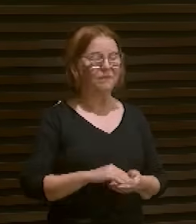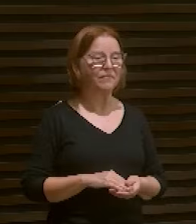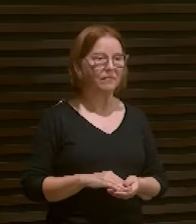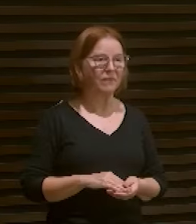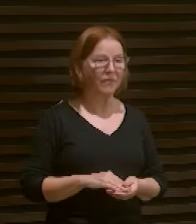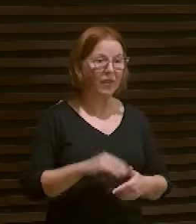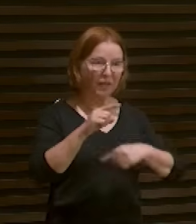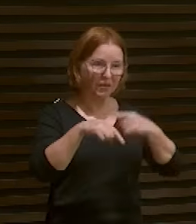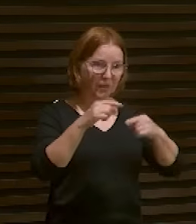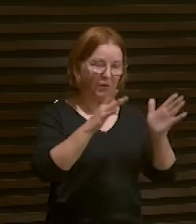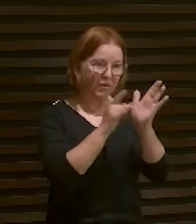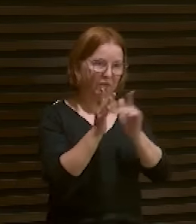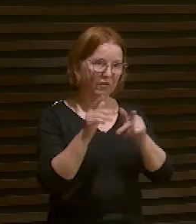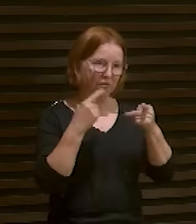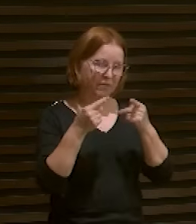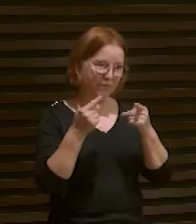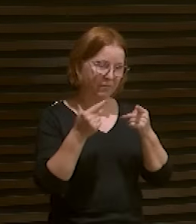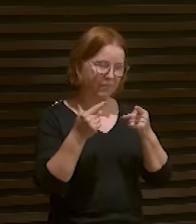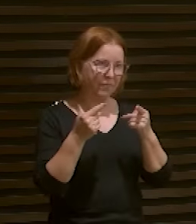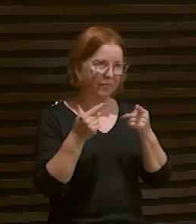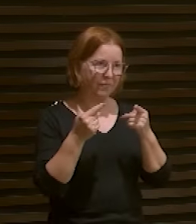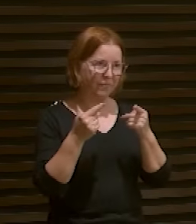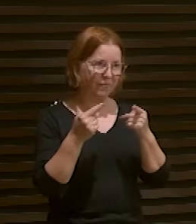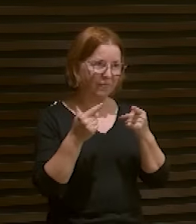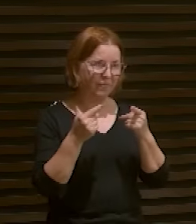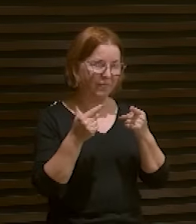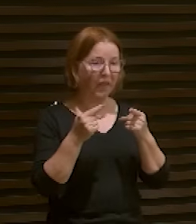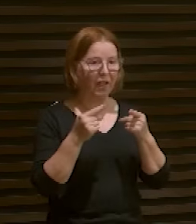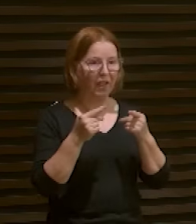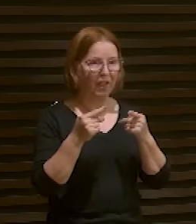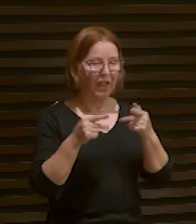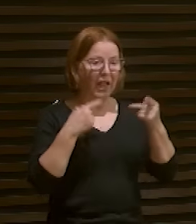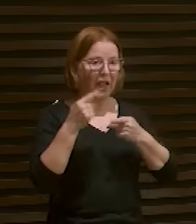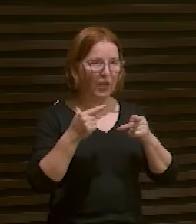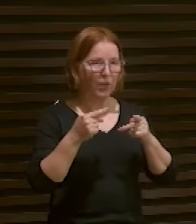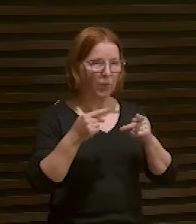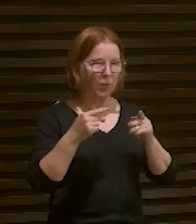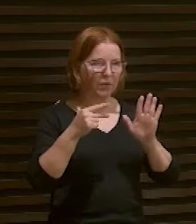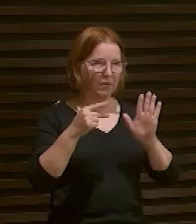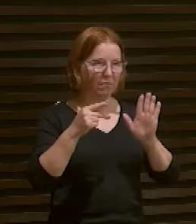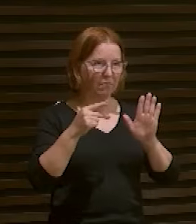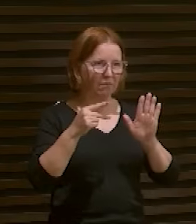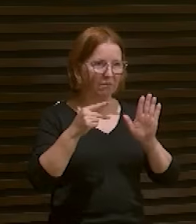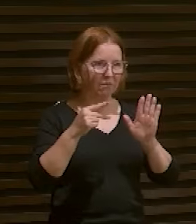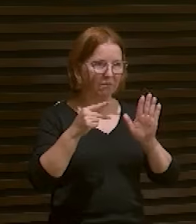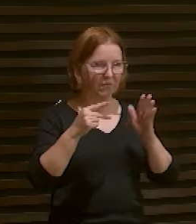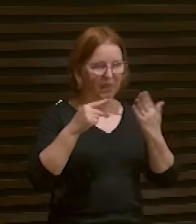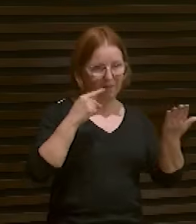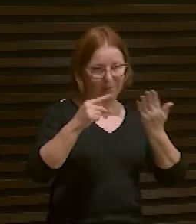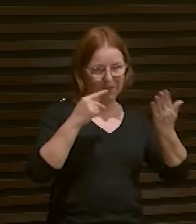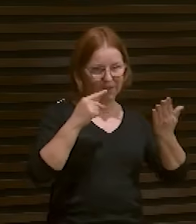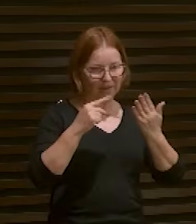Logo depois que Jesus diz isso, ele conta a parábola do credor incompassivo.